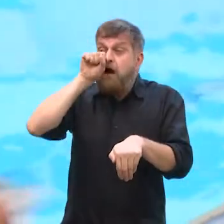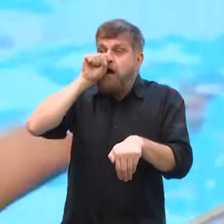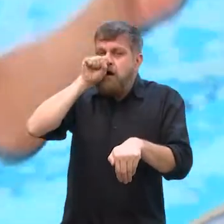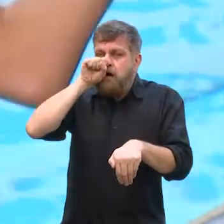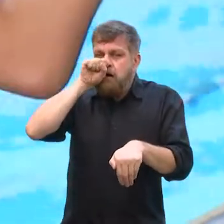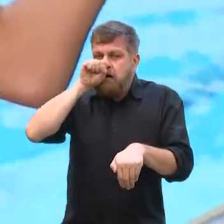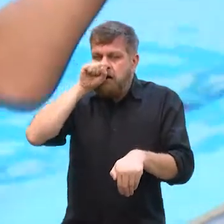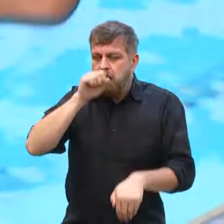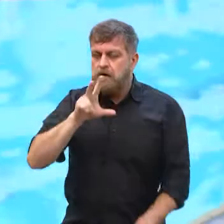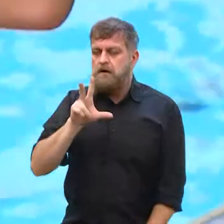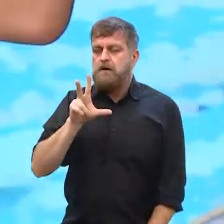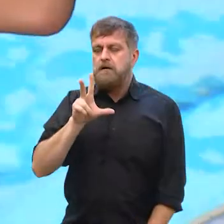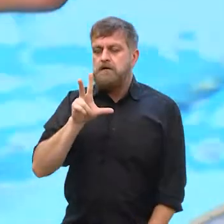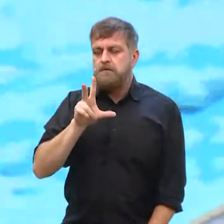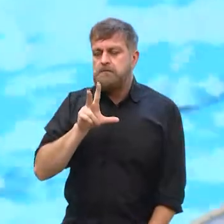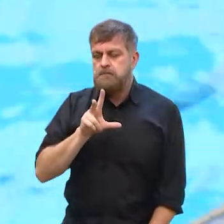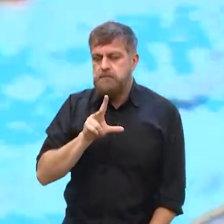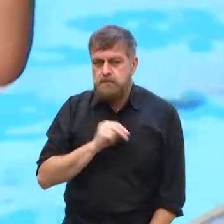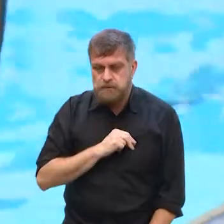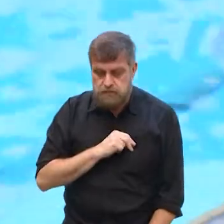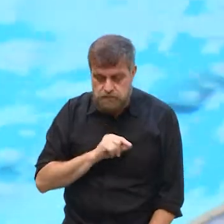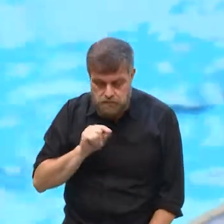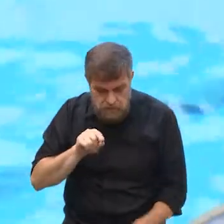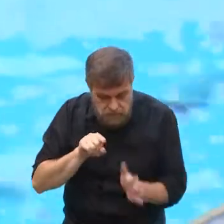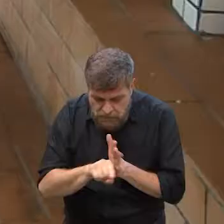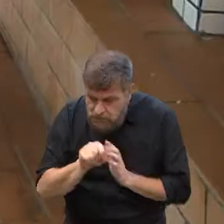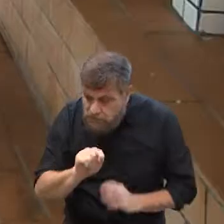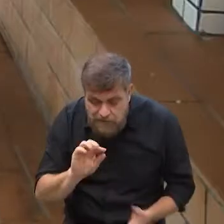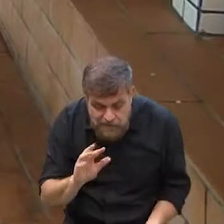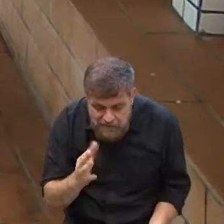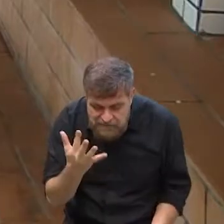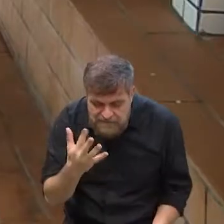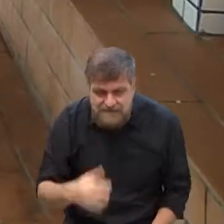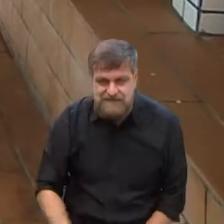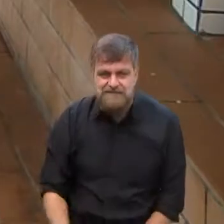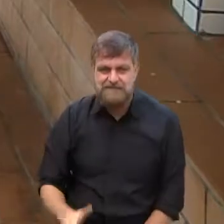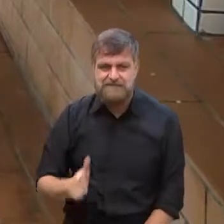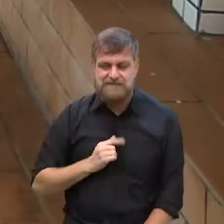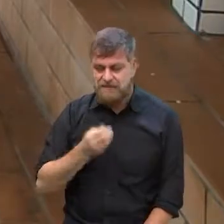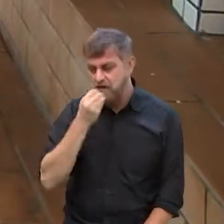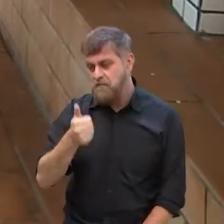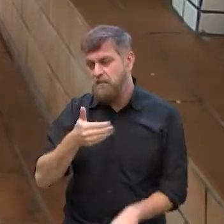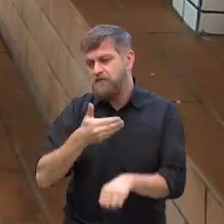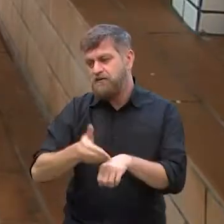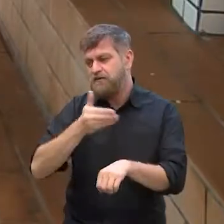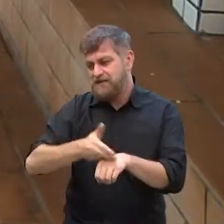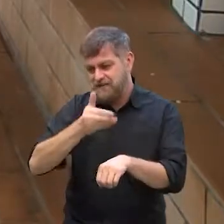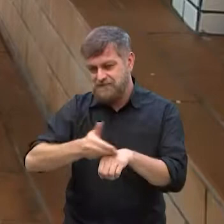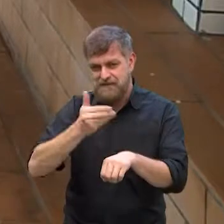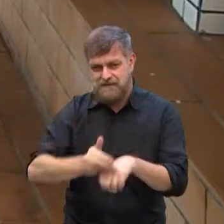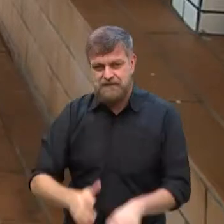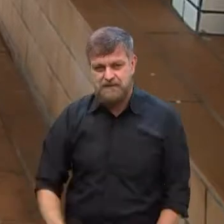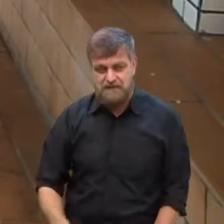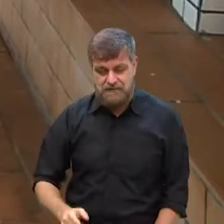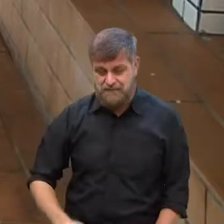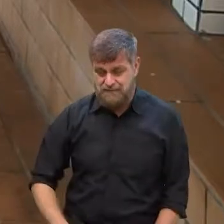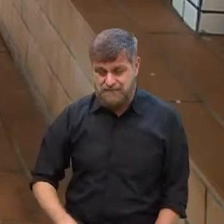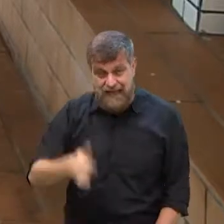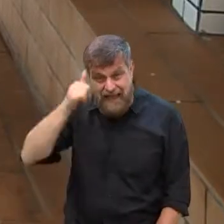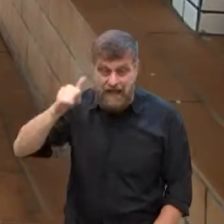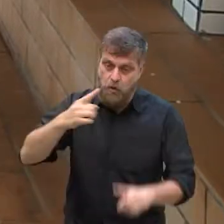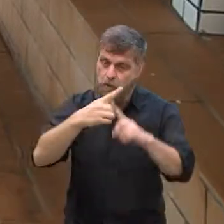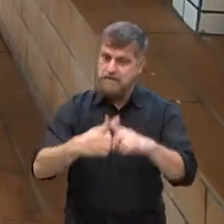na borda o treinador olha para você e fala, o que você fez, entendeu? Aí ainda bem que aconteceu em treinamento, mas para que não